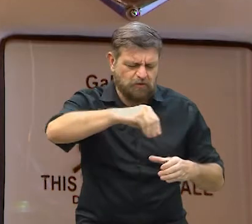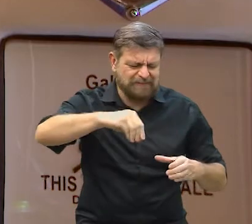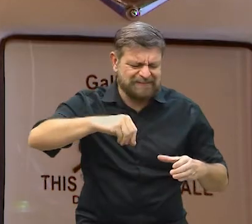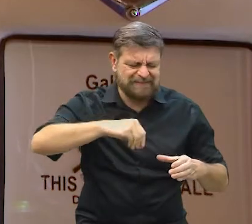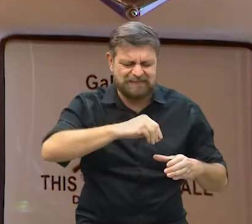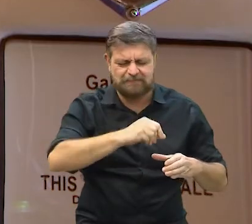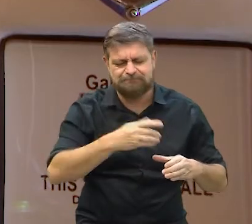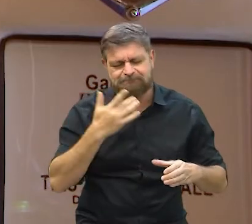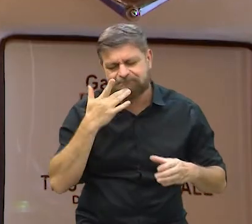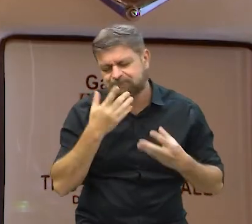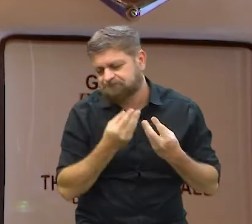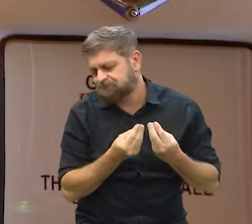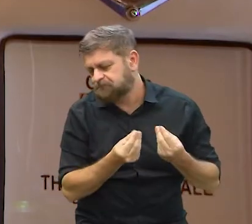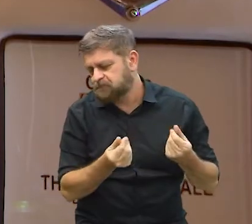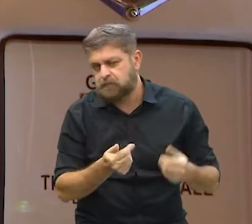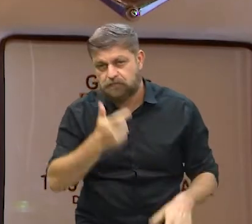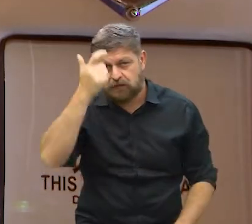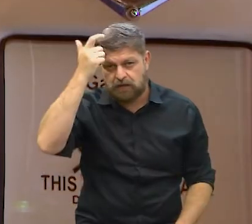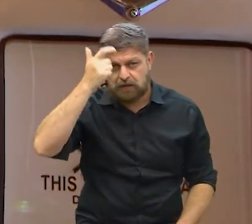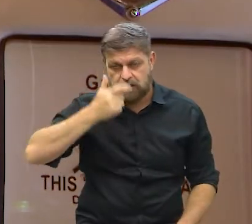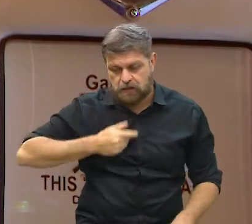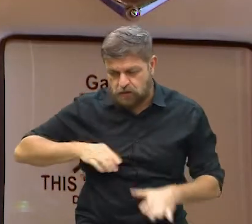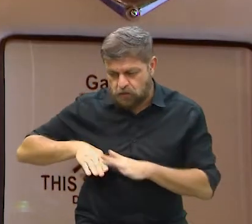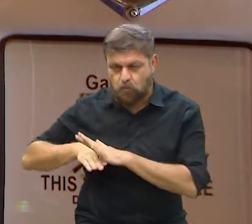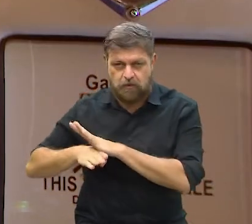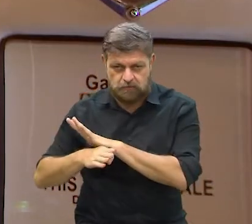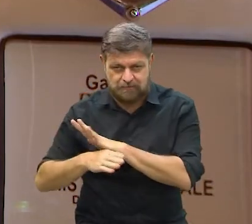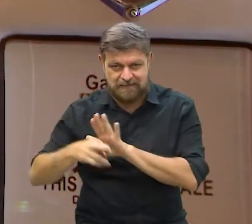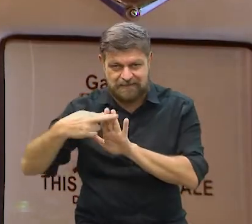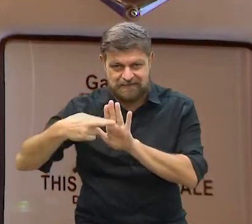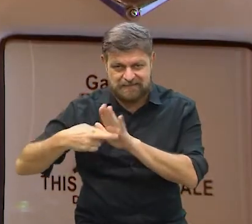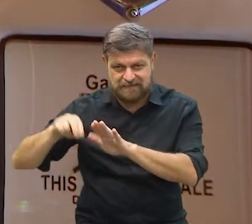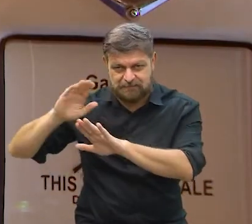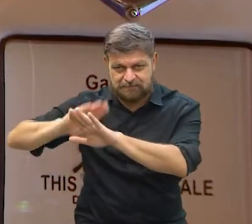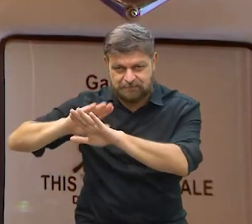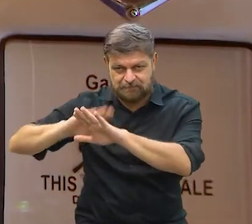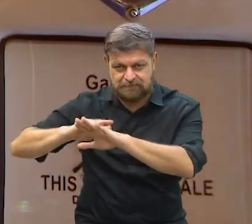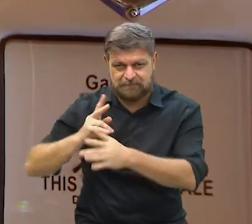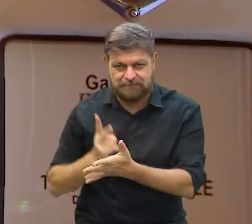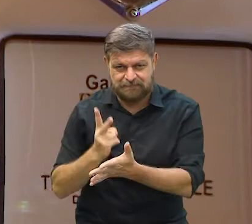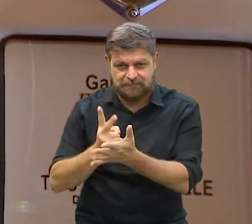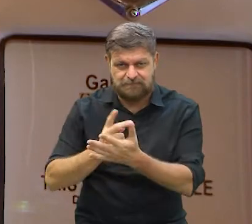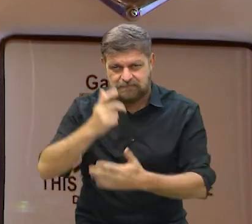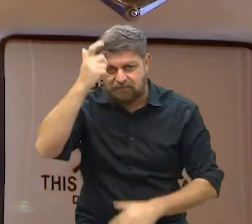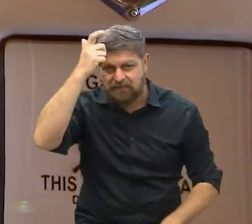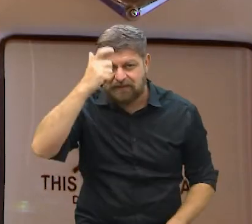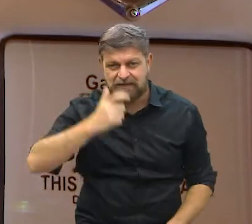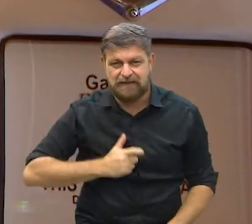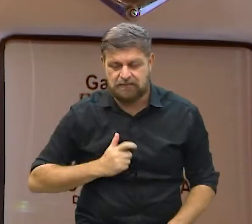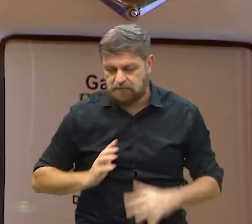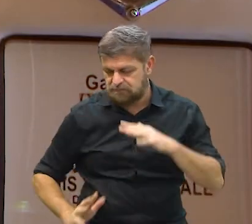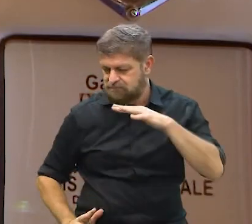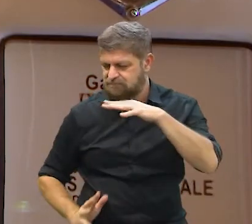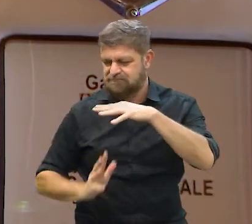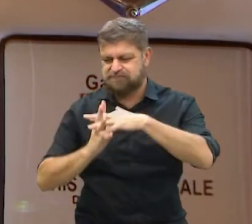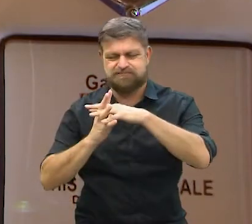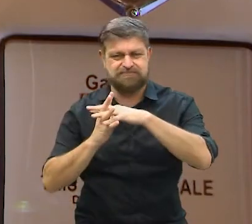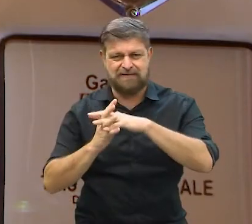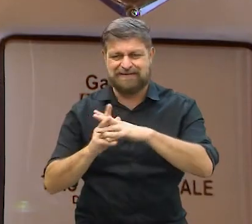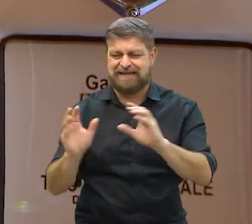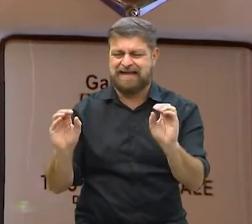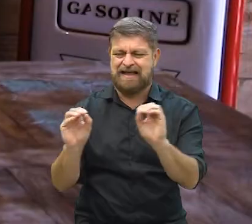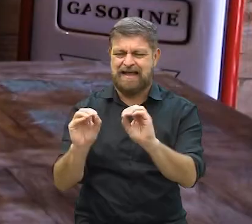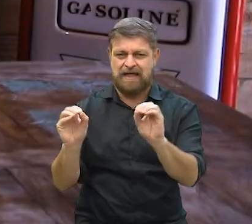bastante tempero. Eu costumo, em todas as receitas que eu vou fazer, eu costumo usar... Eu não extrapolo em nada demais.